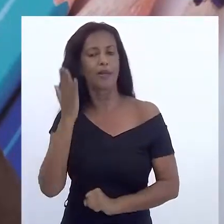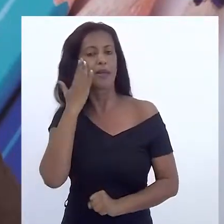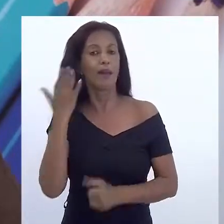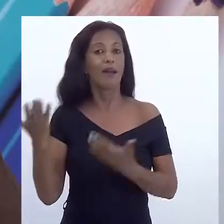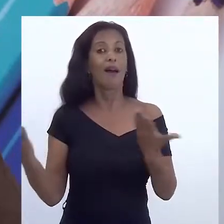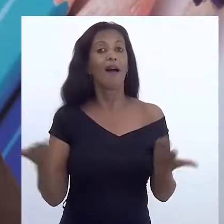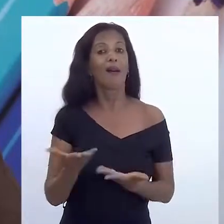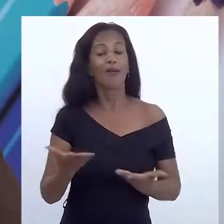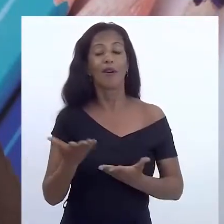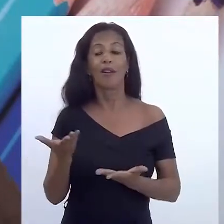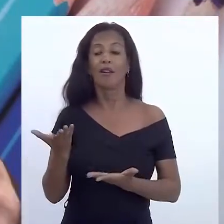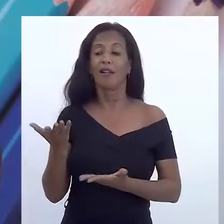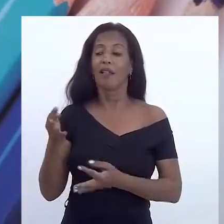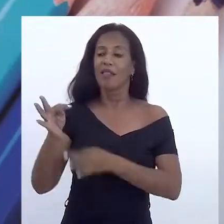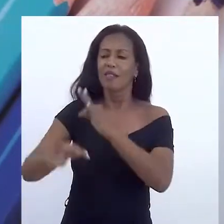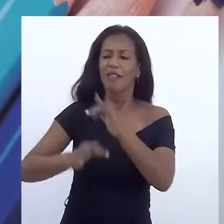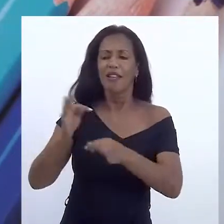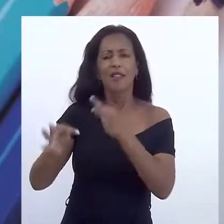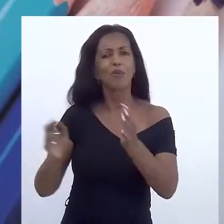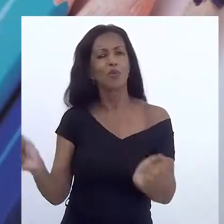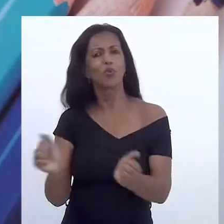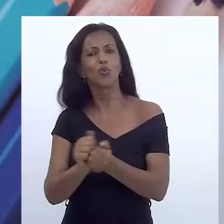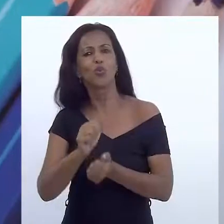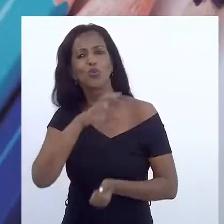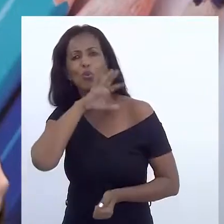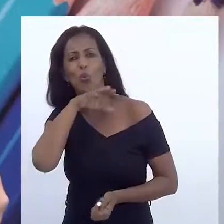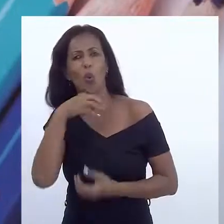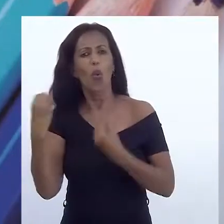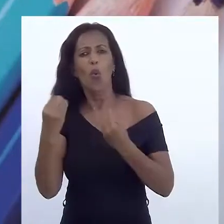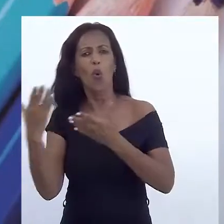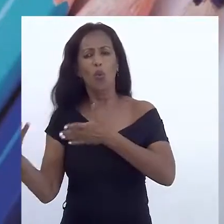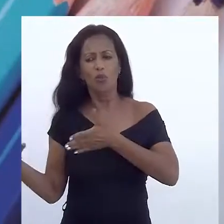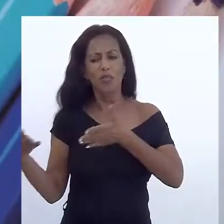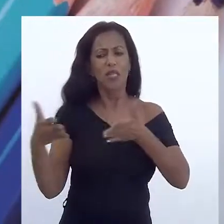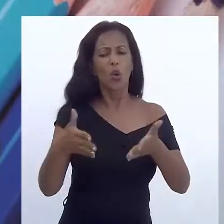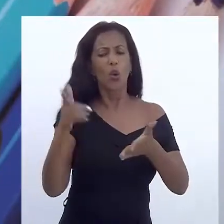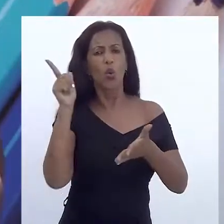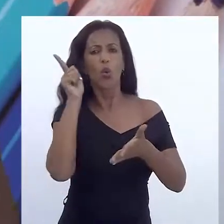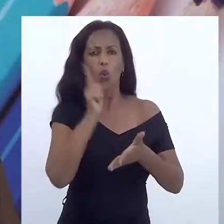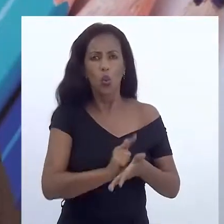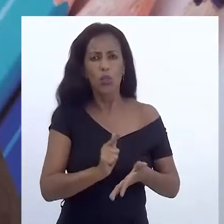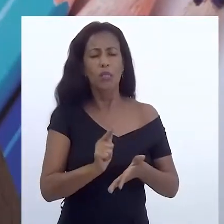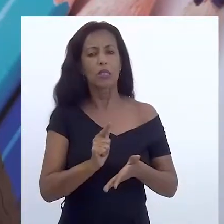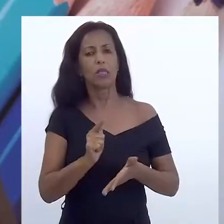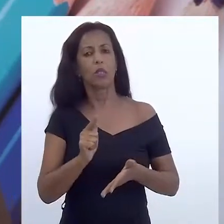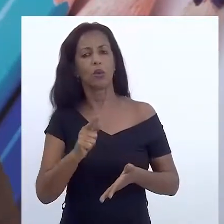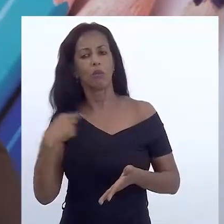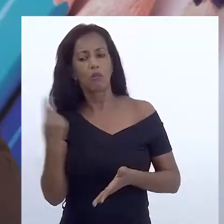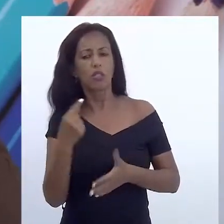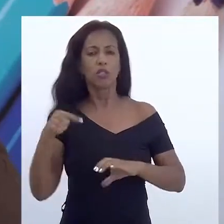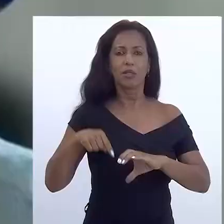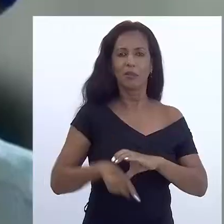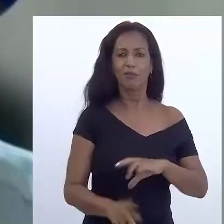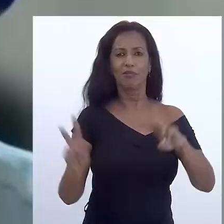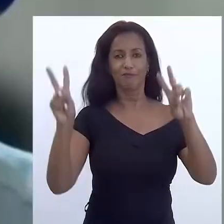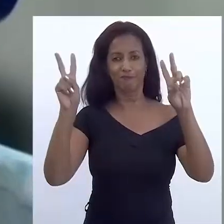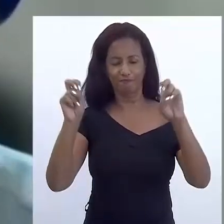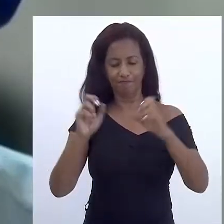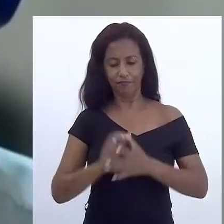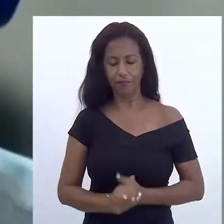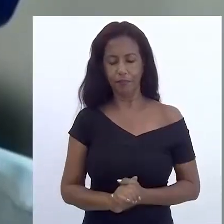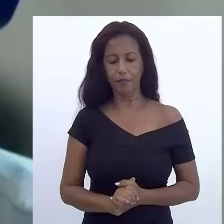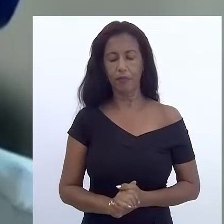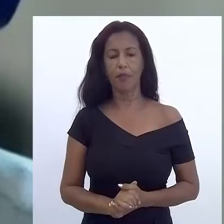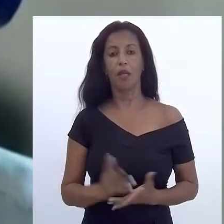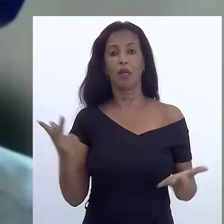sobre terapia animal. Aí eu queria que você contasse um pouquinho como é que você chega até a terapia animal para a gente poder aprofundar nela. Por